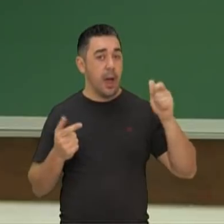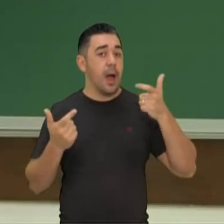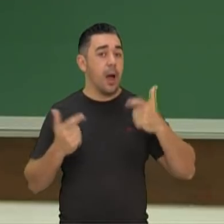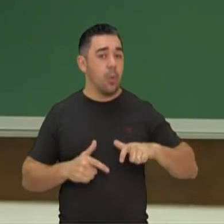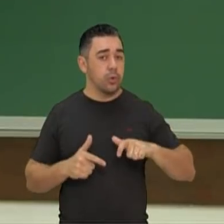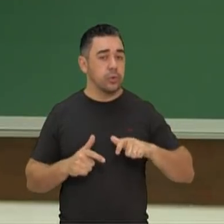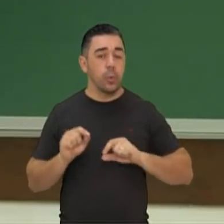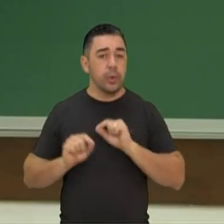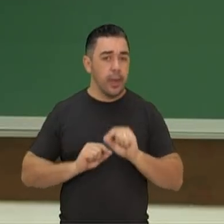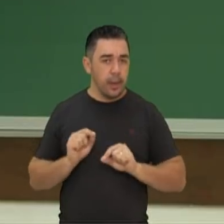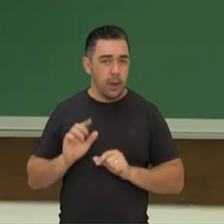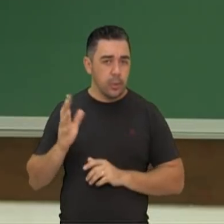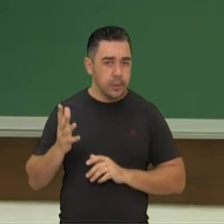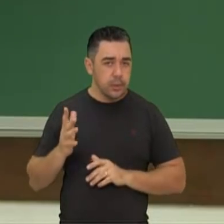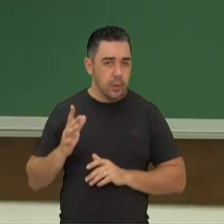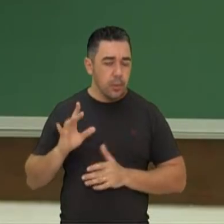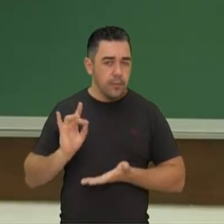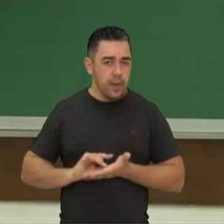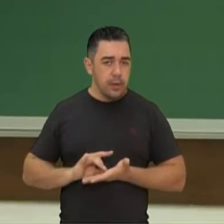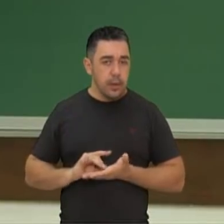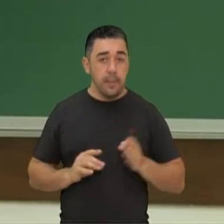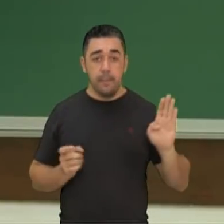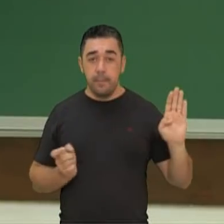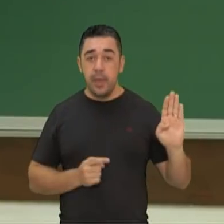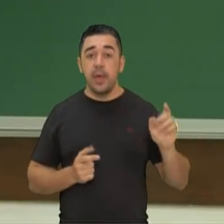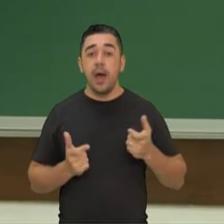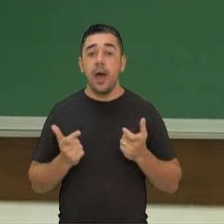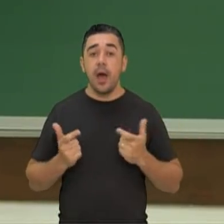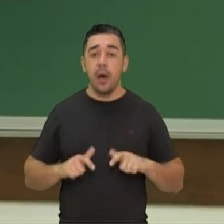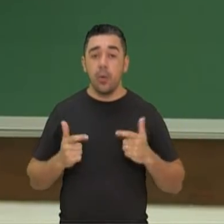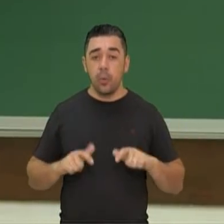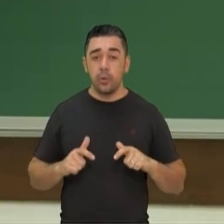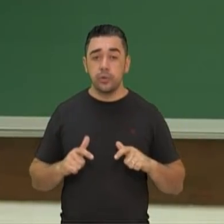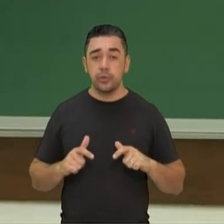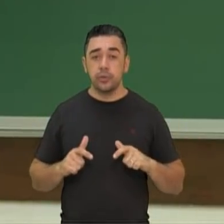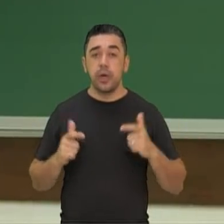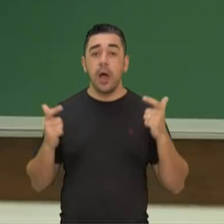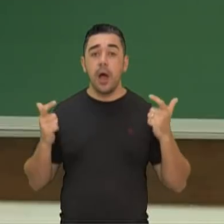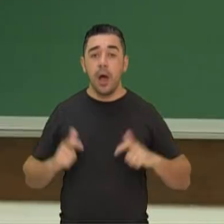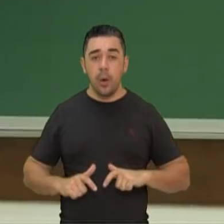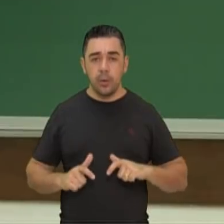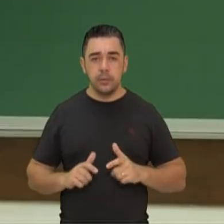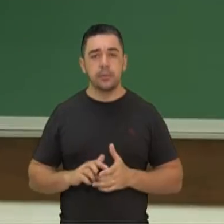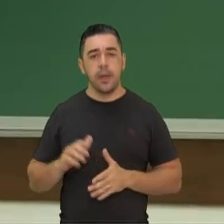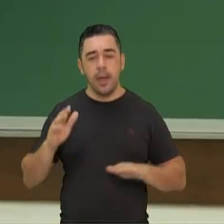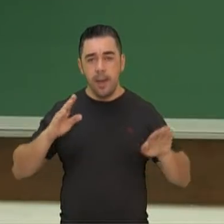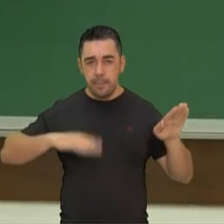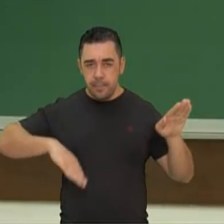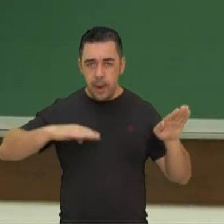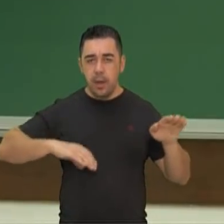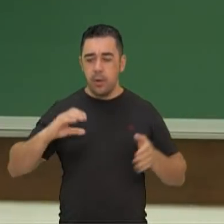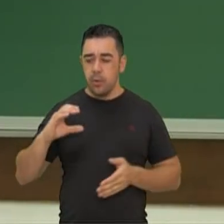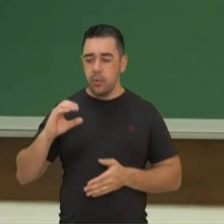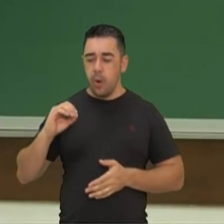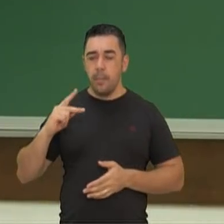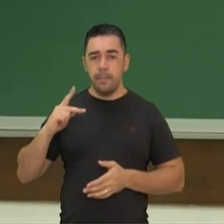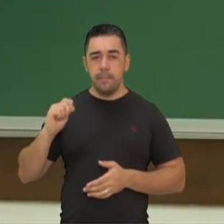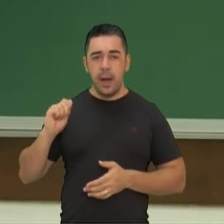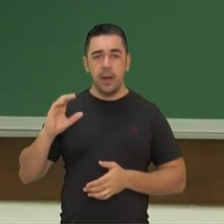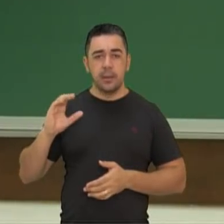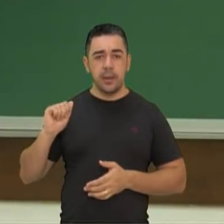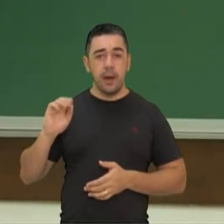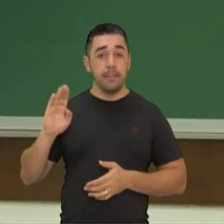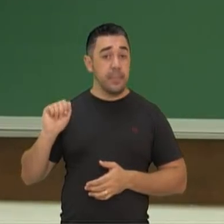que aconteceu? Qual foi o fato? Letra B vai me responder na praia de Copacabana. Está